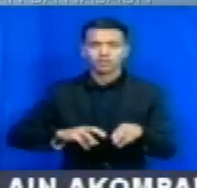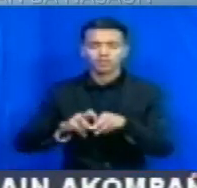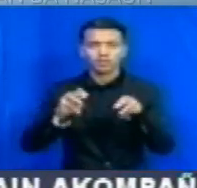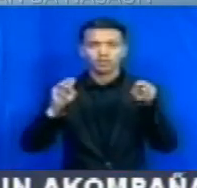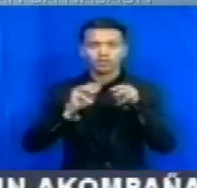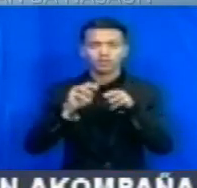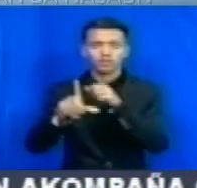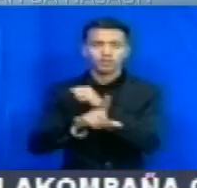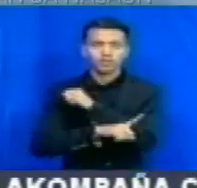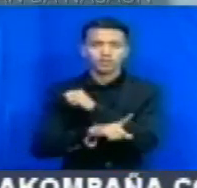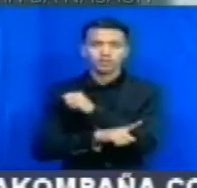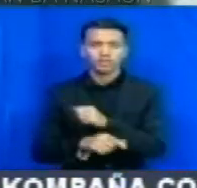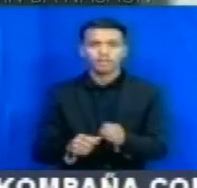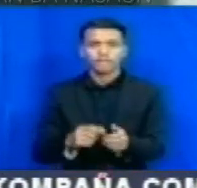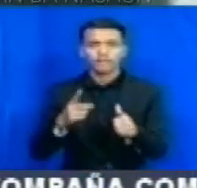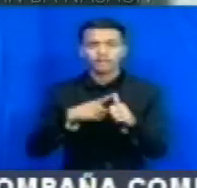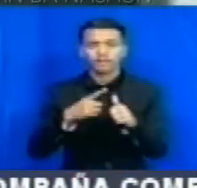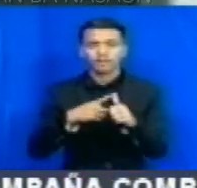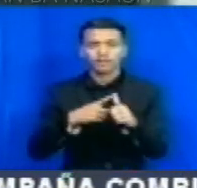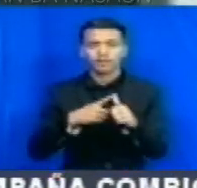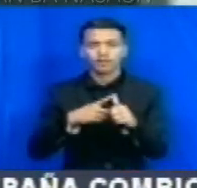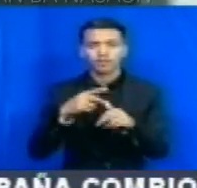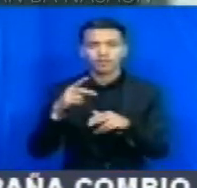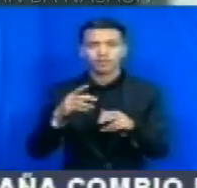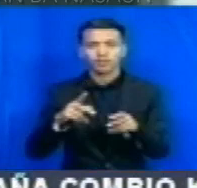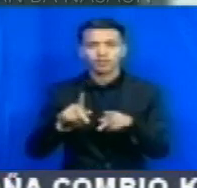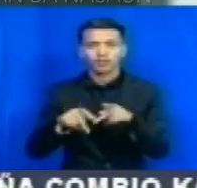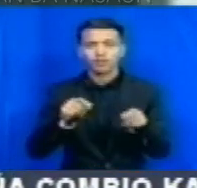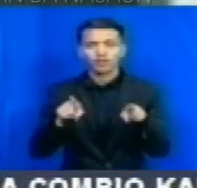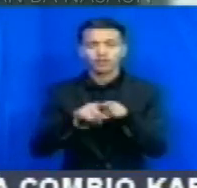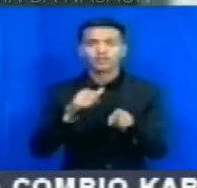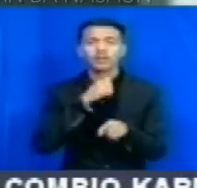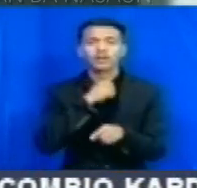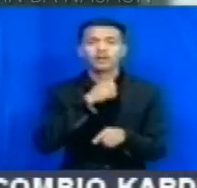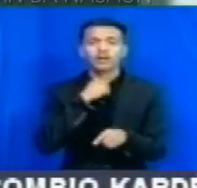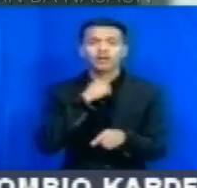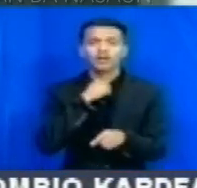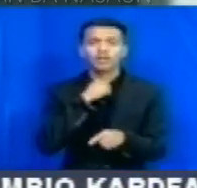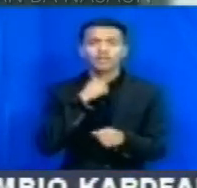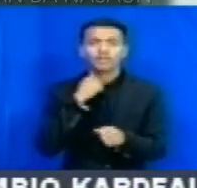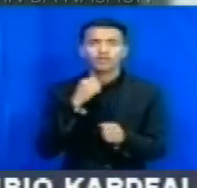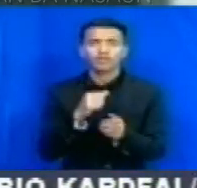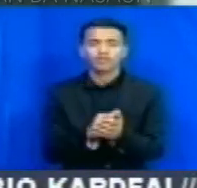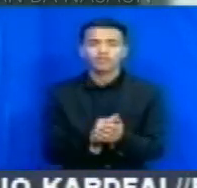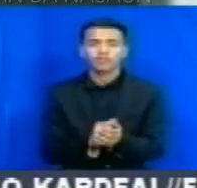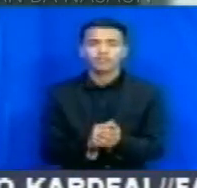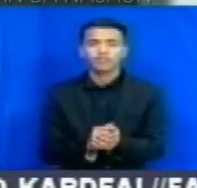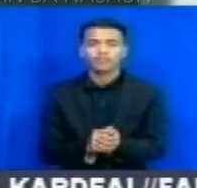Liquiçá. Primeiro, pessoalmente, eu sou em Lulik e eu sou em Parco.